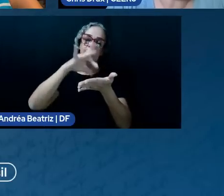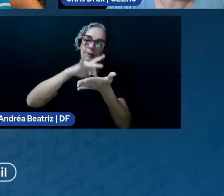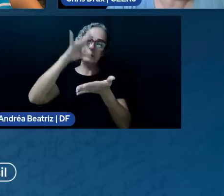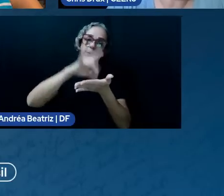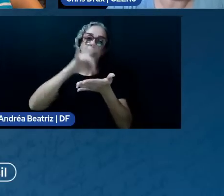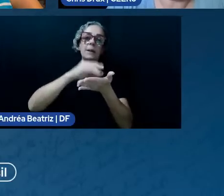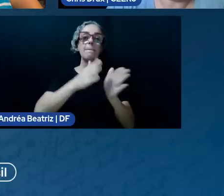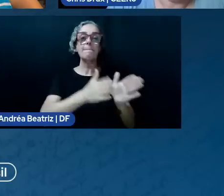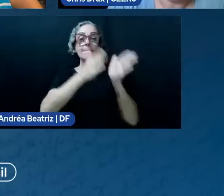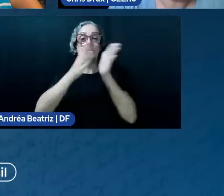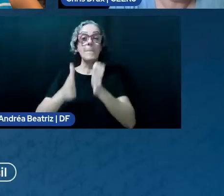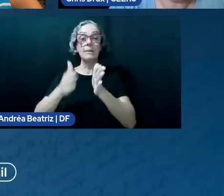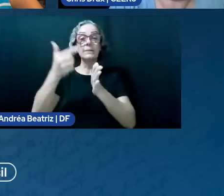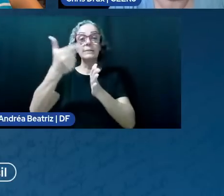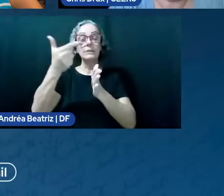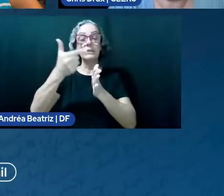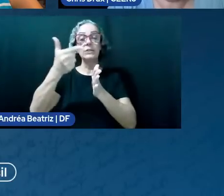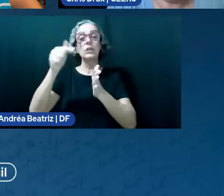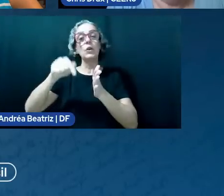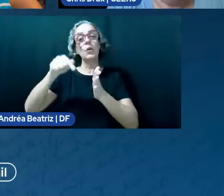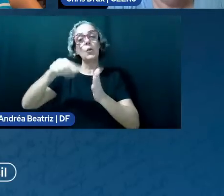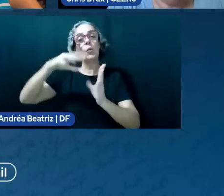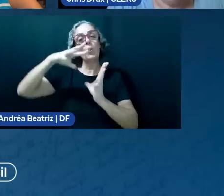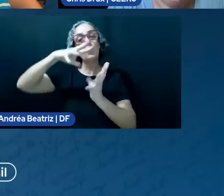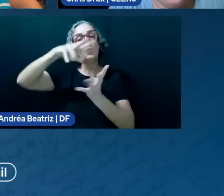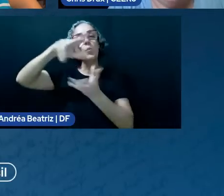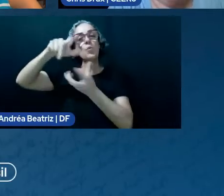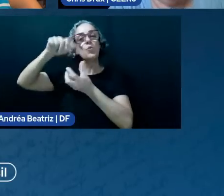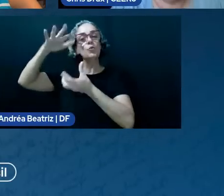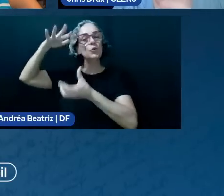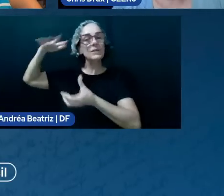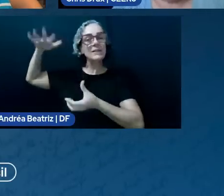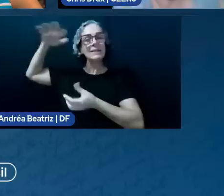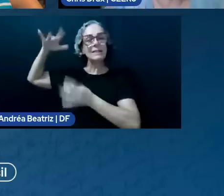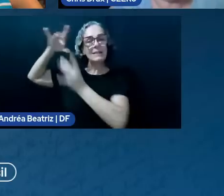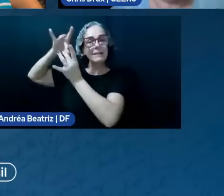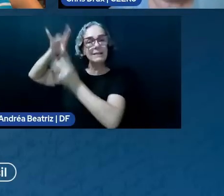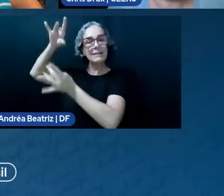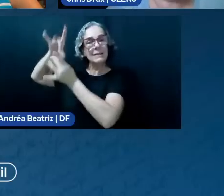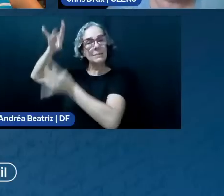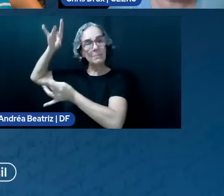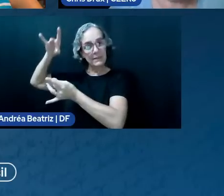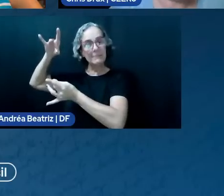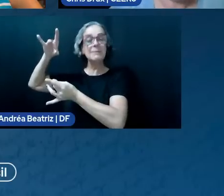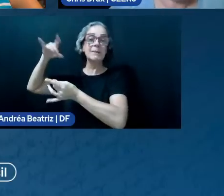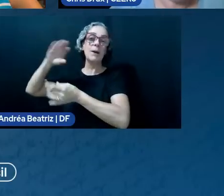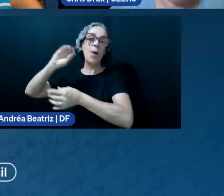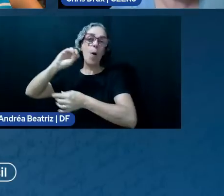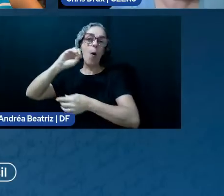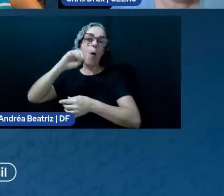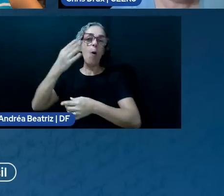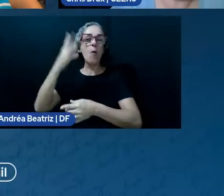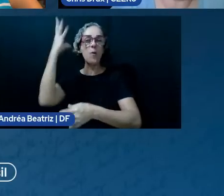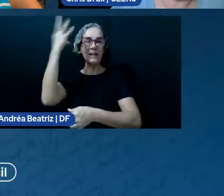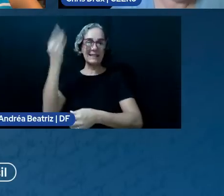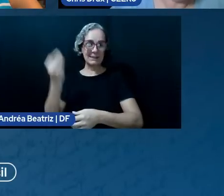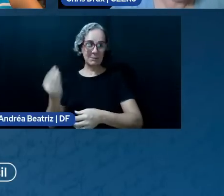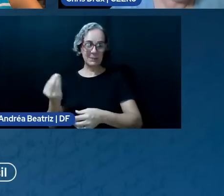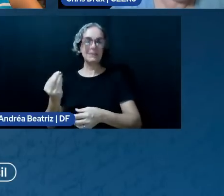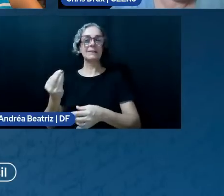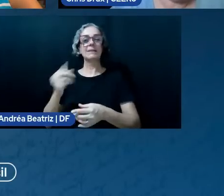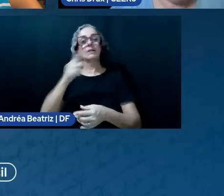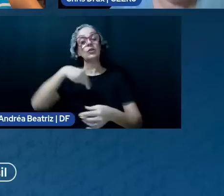Mundo Espírita ou Mundo dos Espíritos, no capítulo 9. Vamos nos debruçar sobre as questões